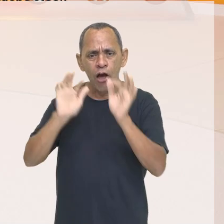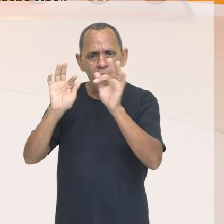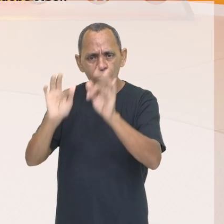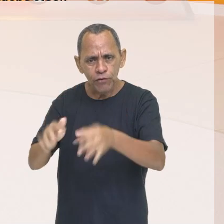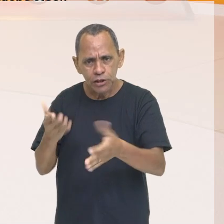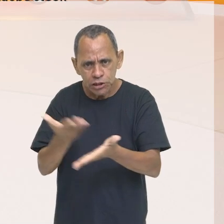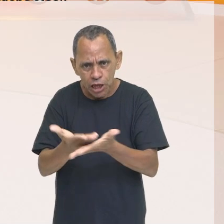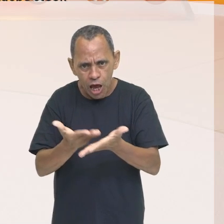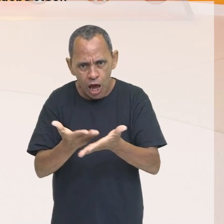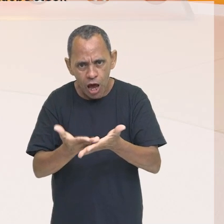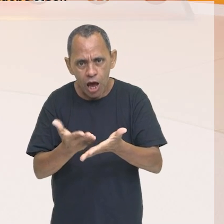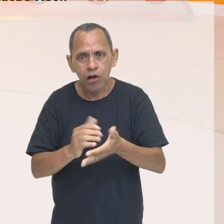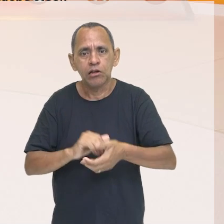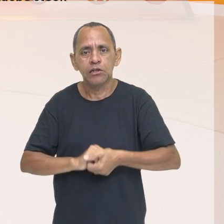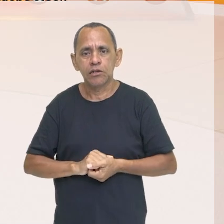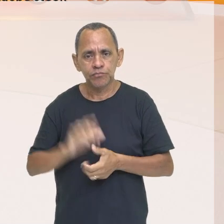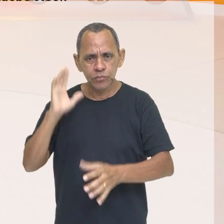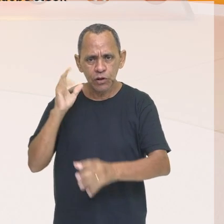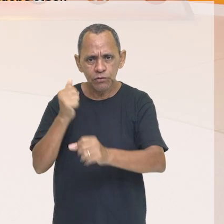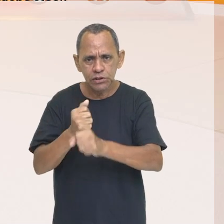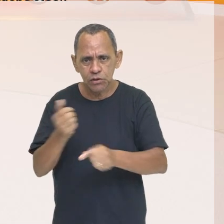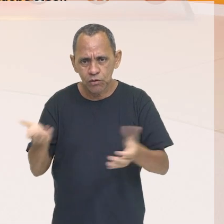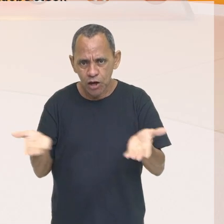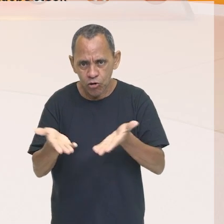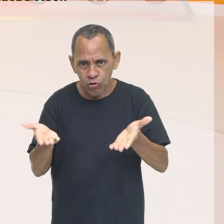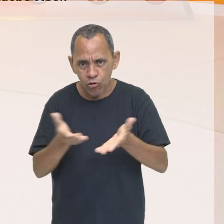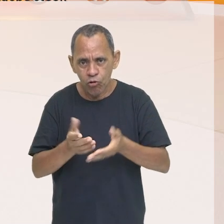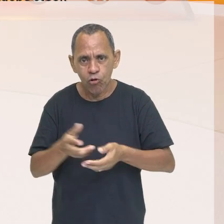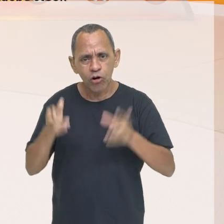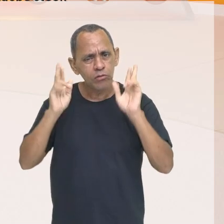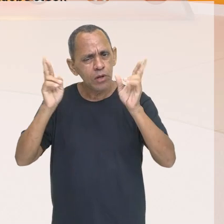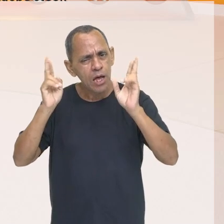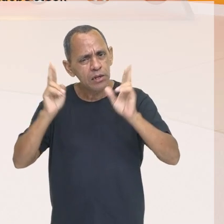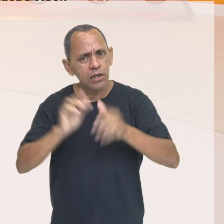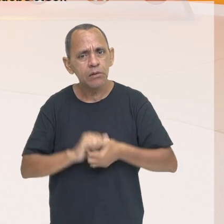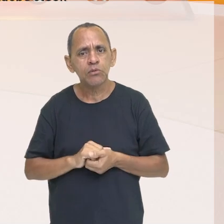aqui, terminamos a nossa revisão, esperamos que